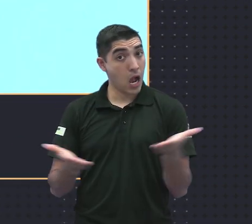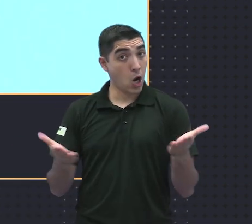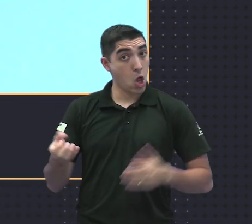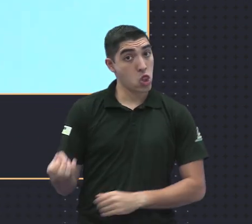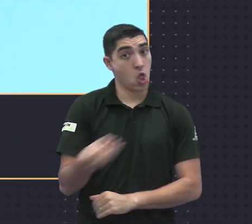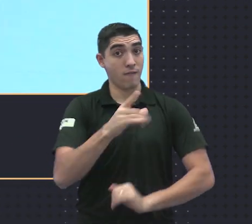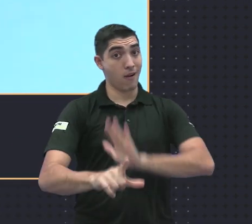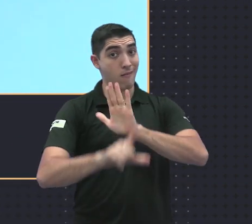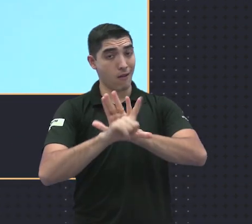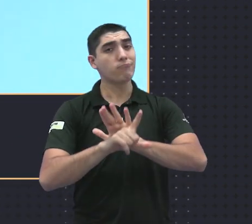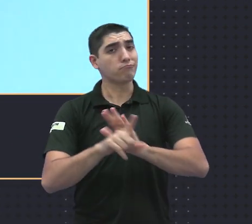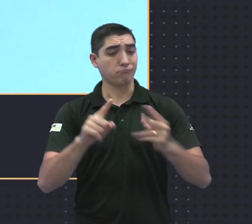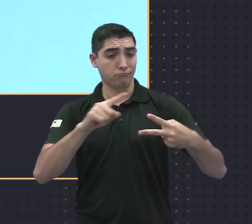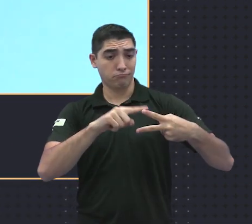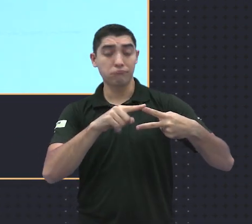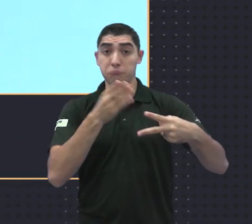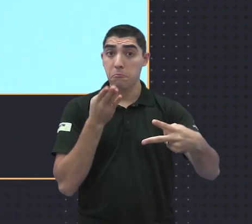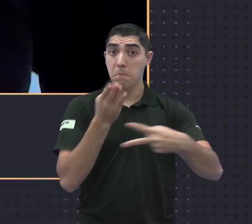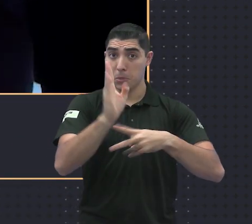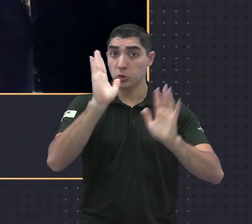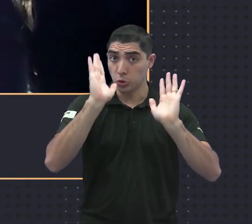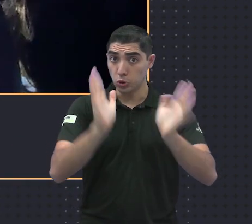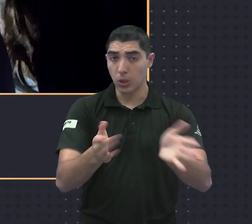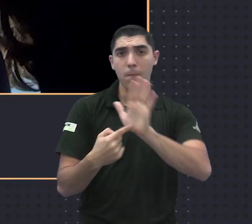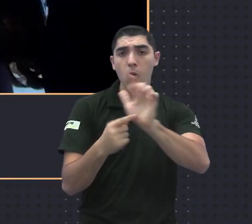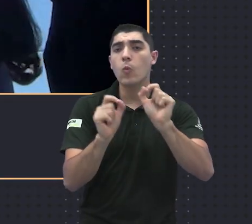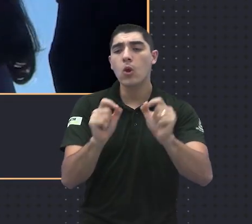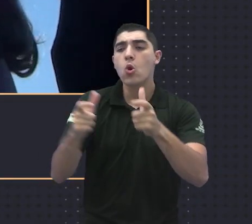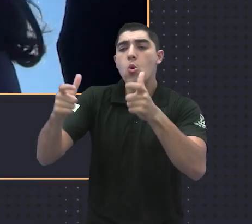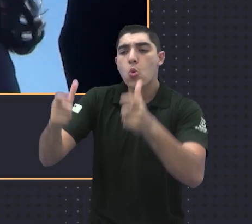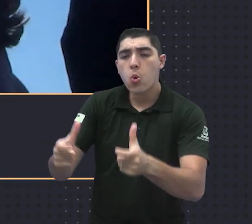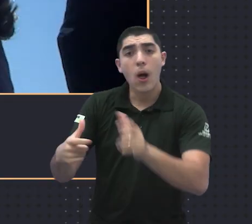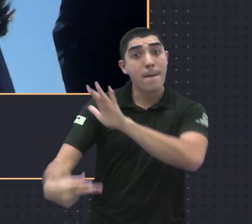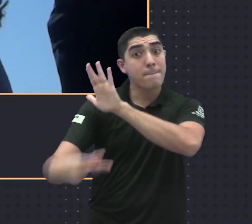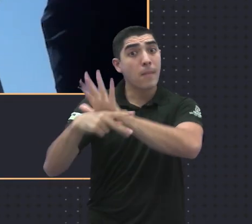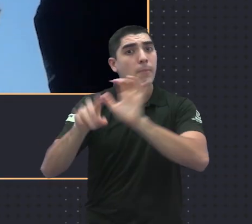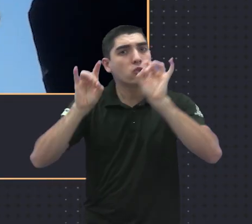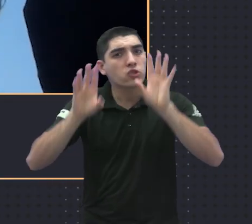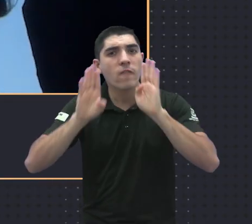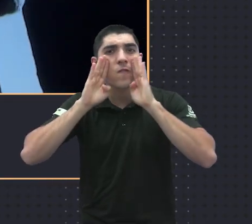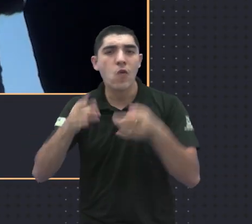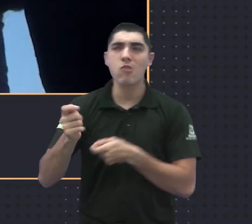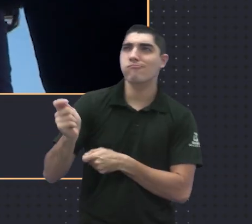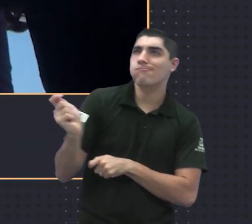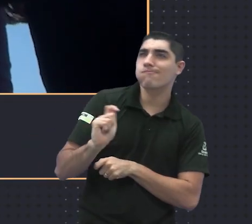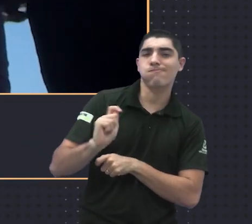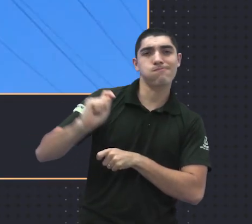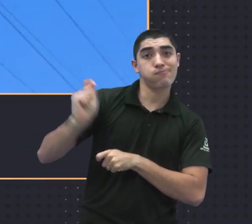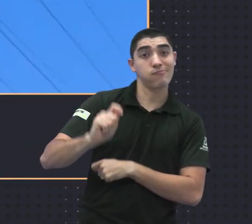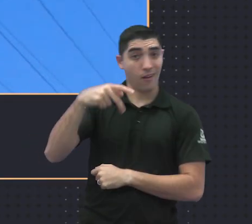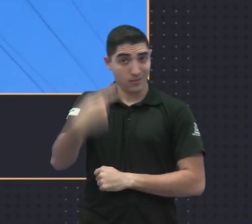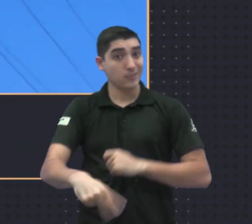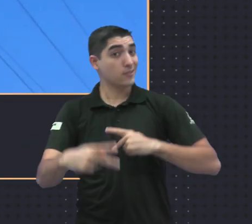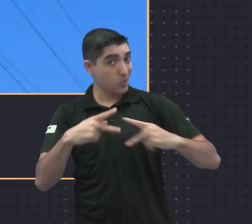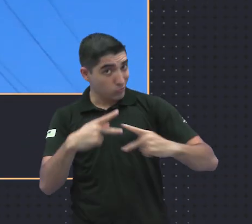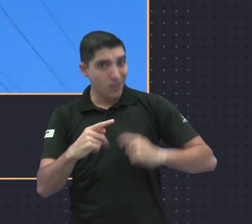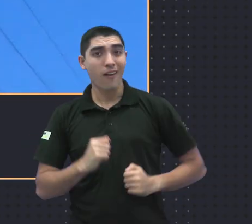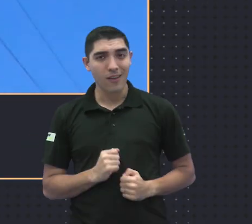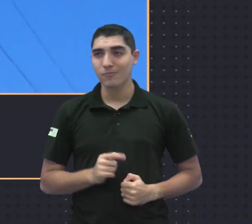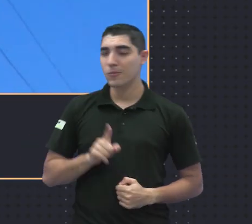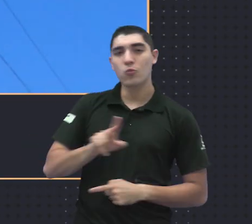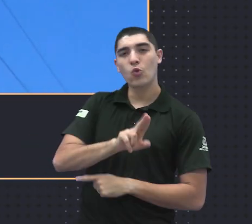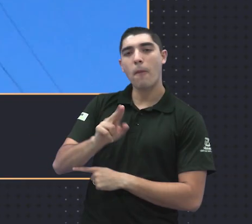Agora é Lei. Já está em vigor a lei que autoriza a criação de espaços próprios para a prática de soltar pipas na cidade,